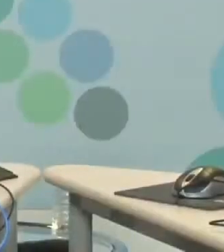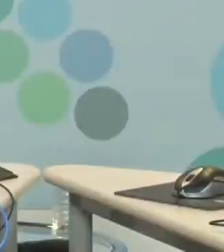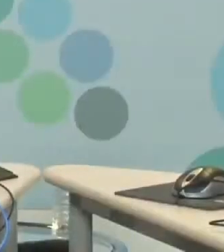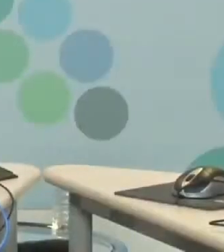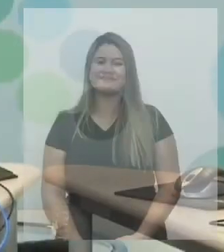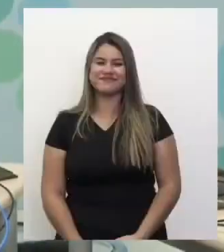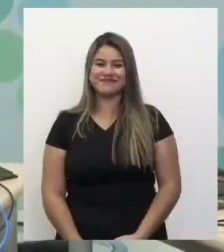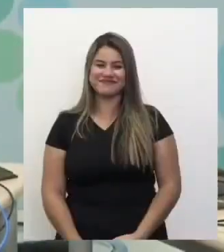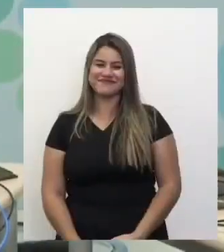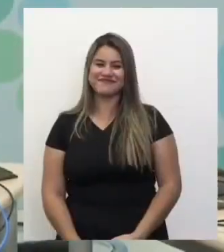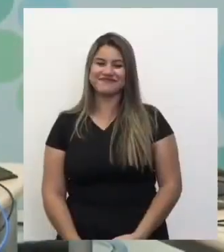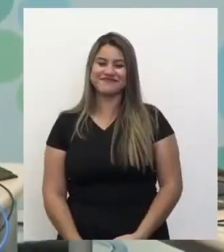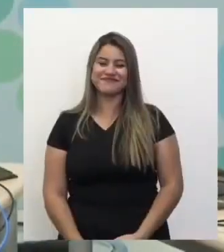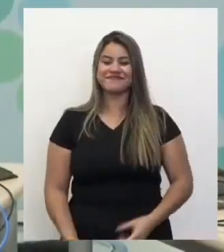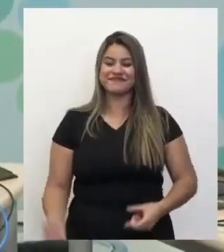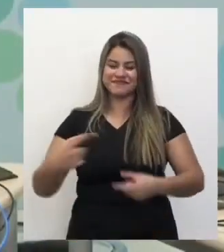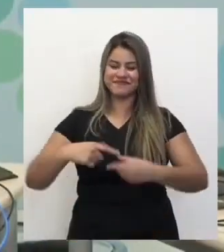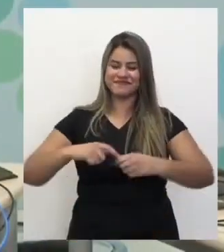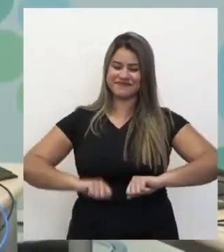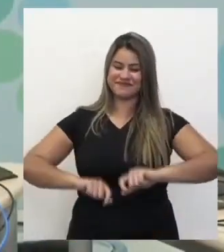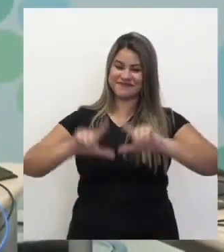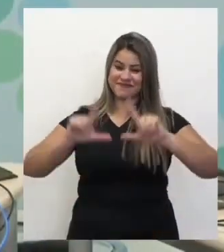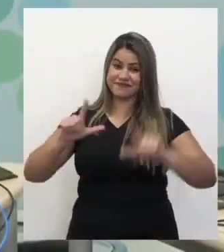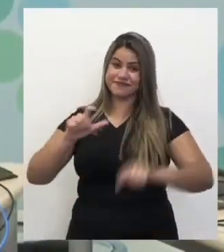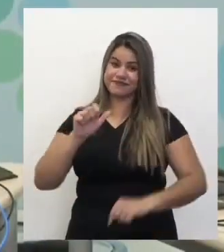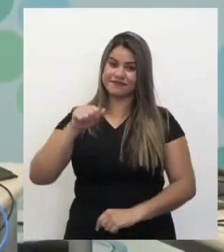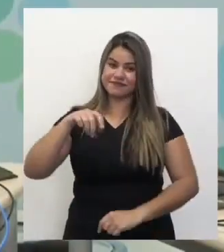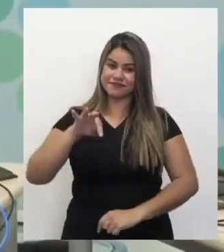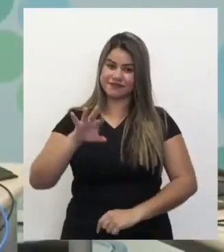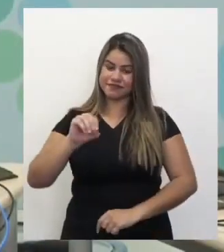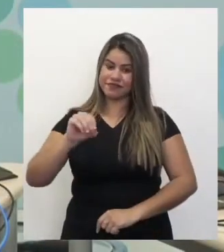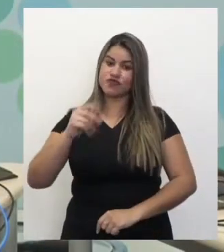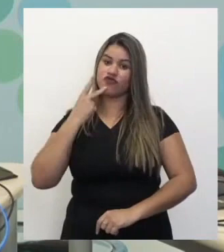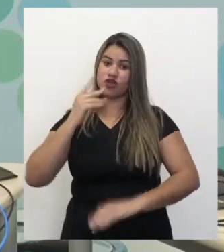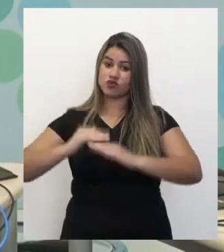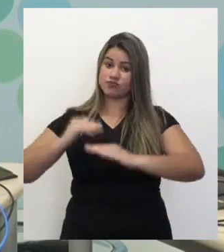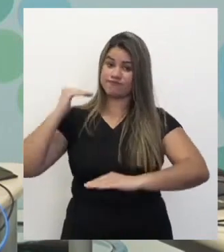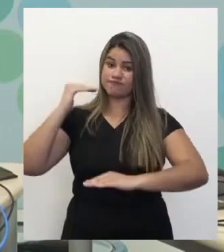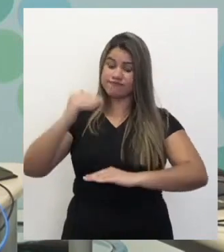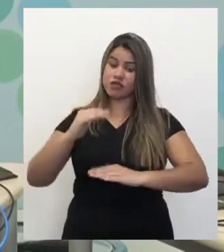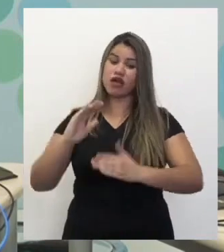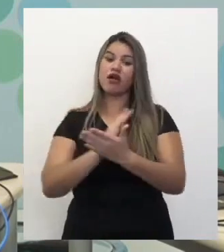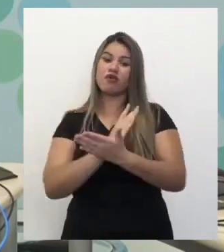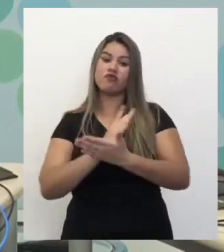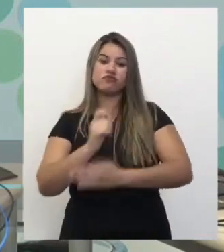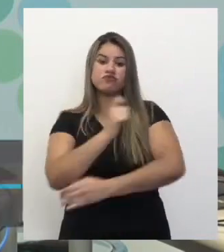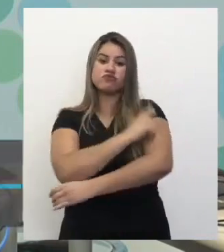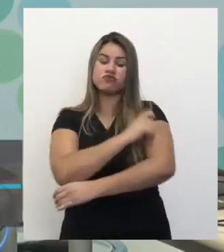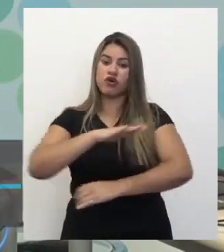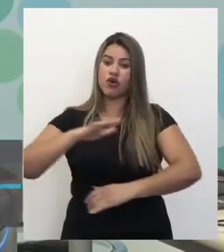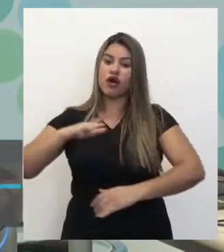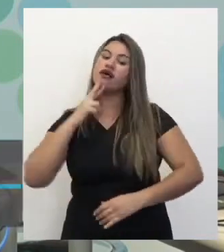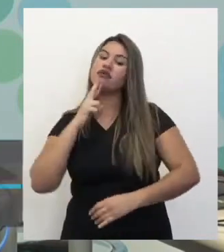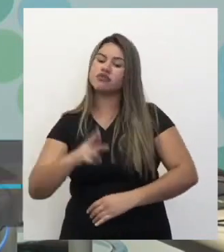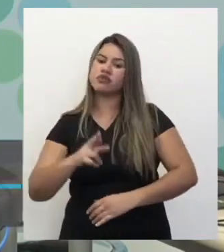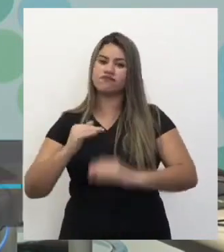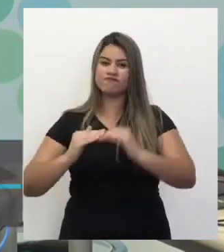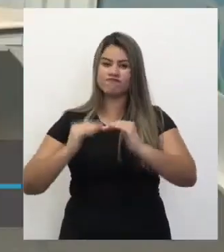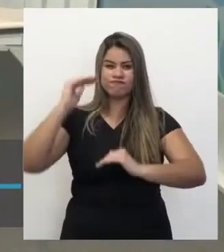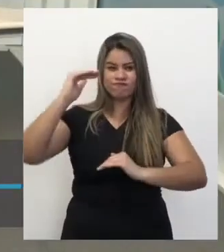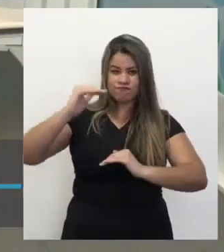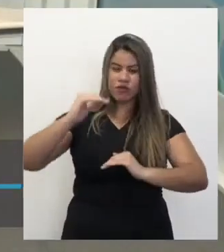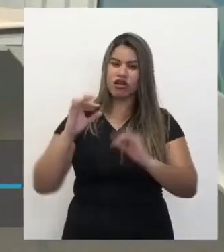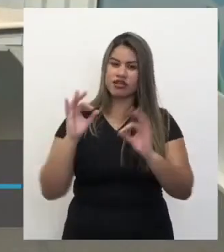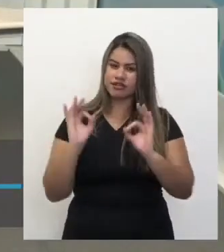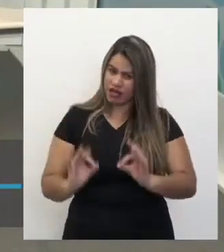E olha nós aqui de volta. O Antônio respondeu a hierarquia, outros alunos também responderam a hierarquia. Está correto, Pro?